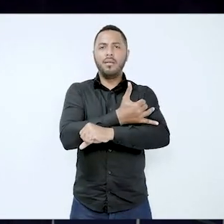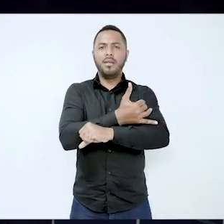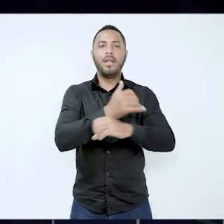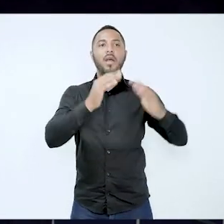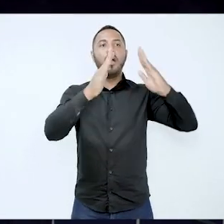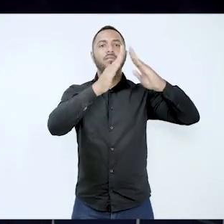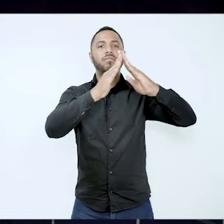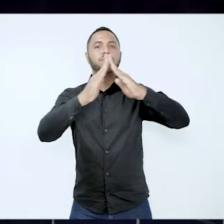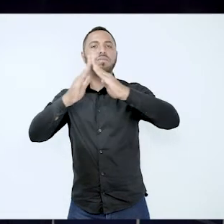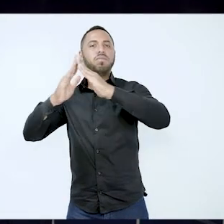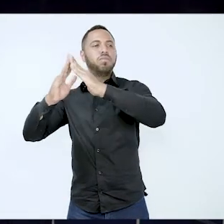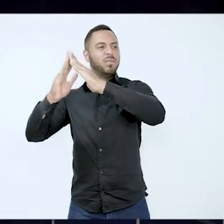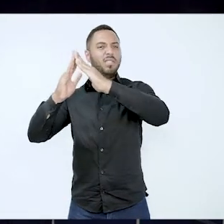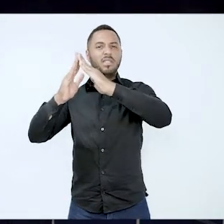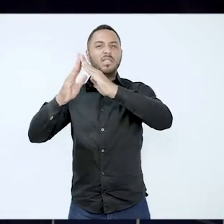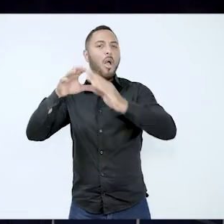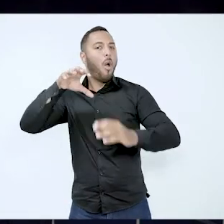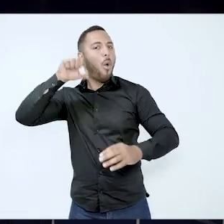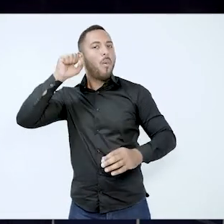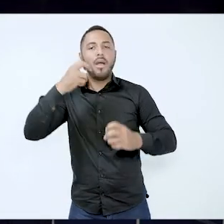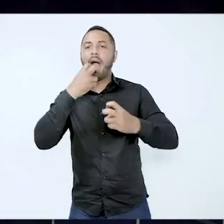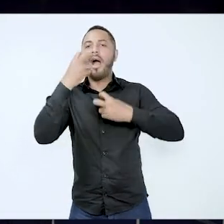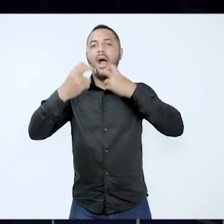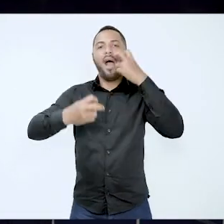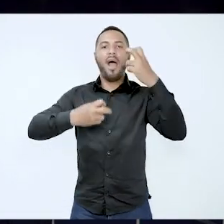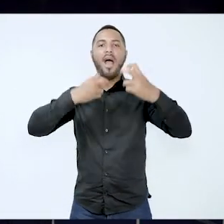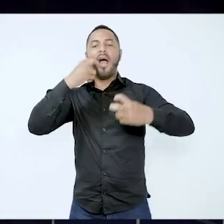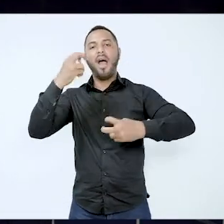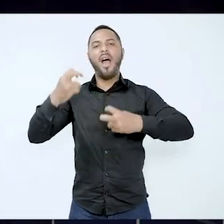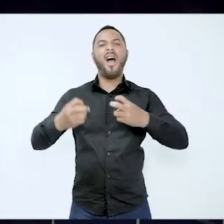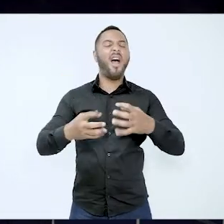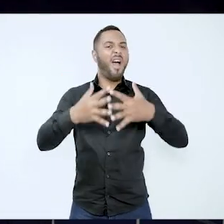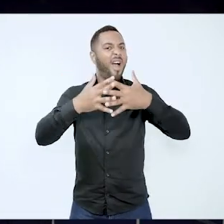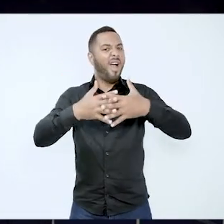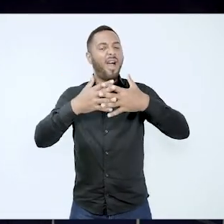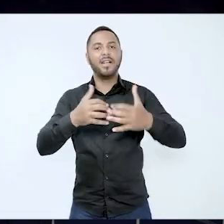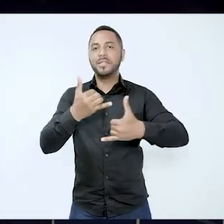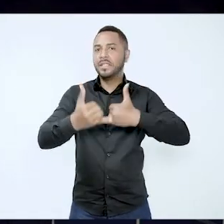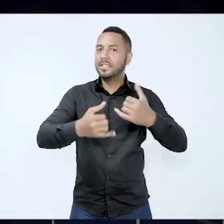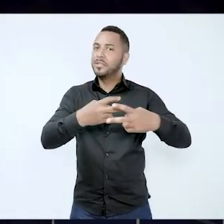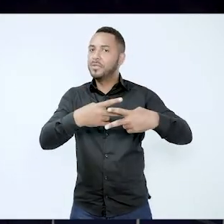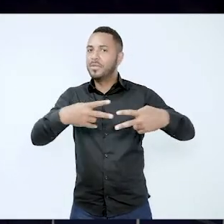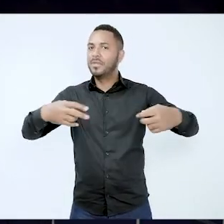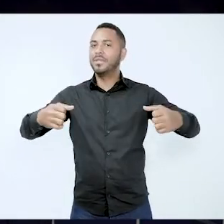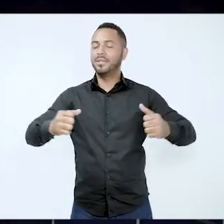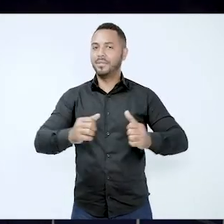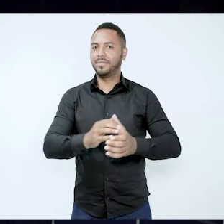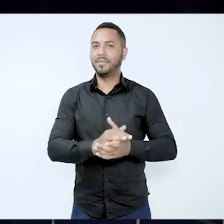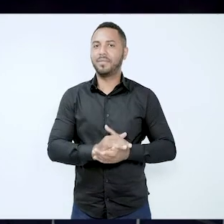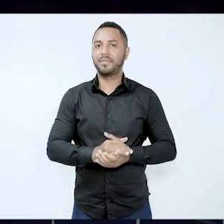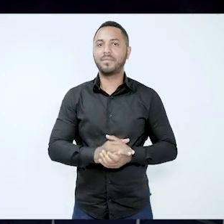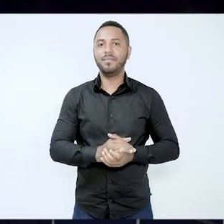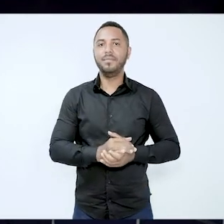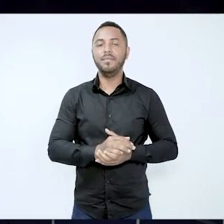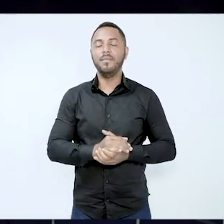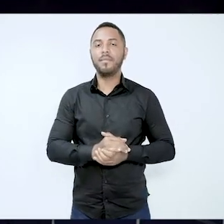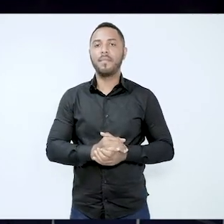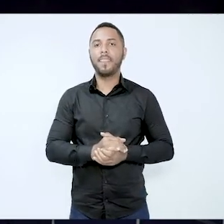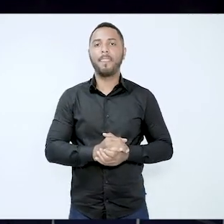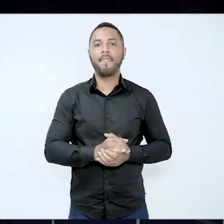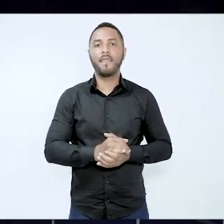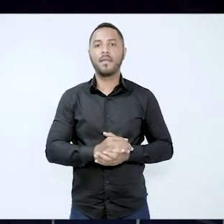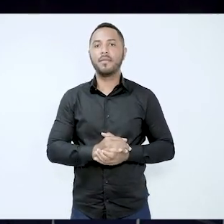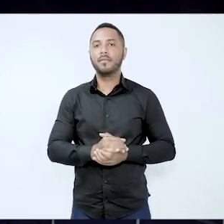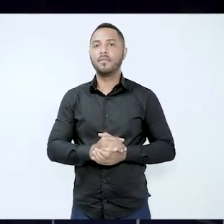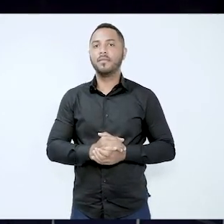A vizinhança toda ouvia aquele alvoroço, aquela bagunça que era produzida pelas as suas